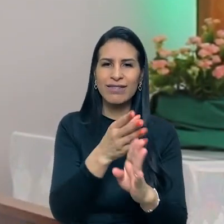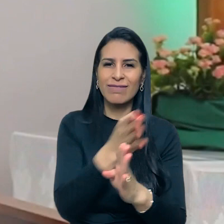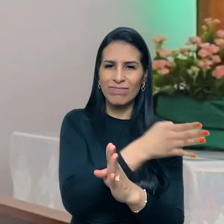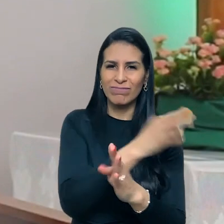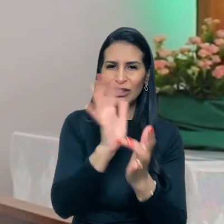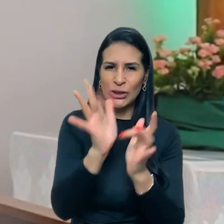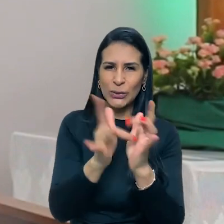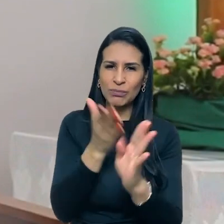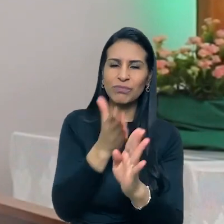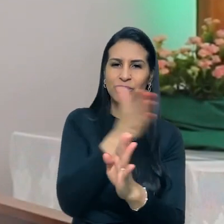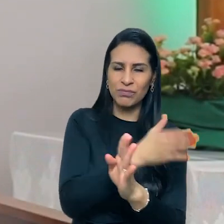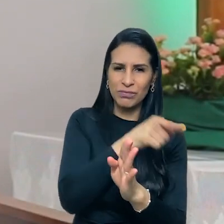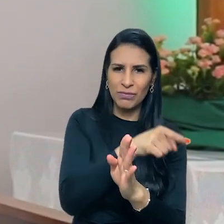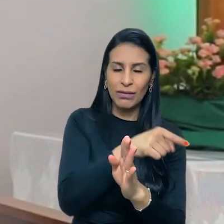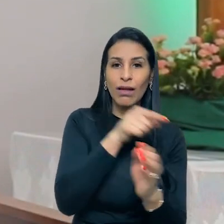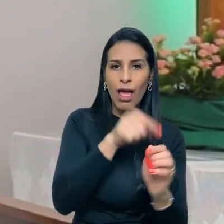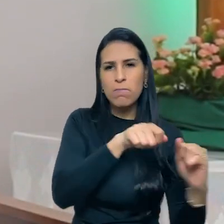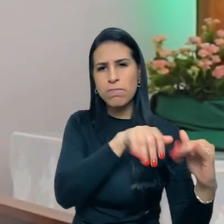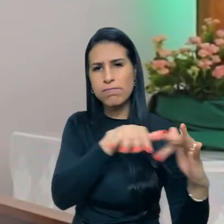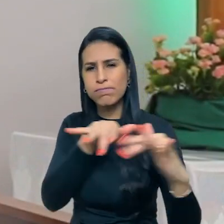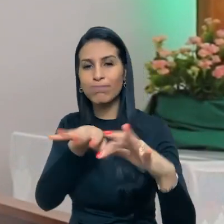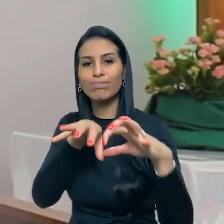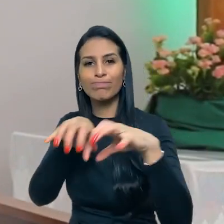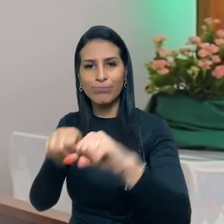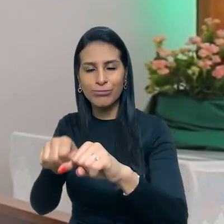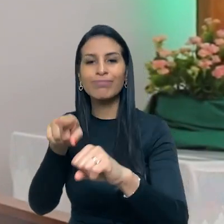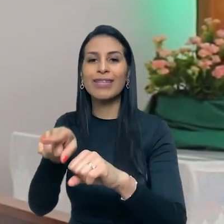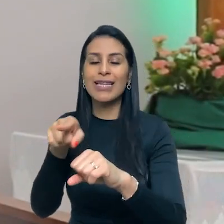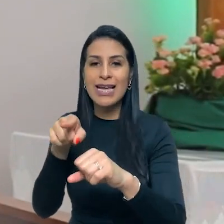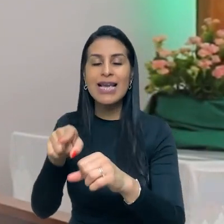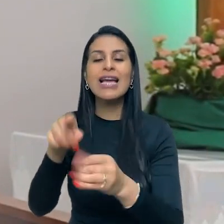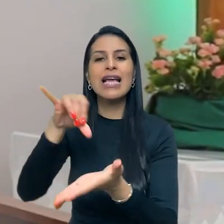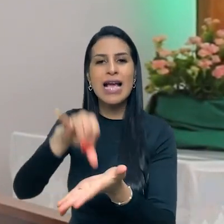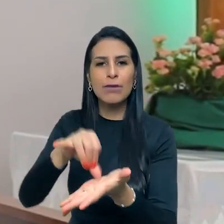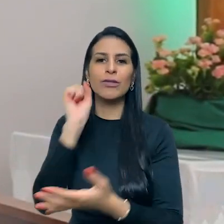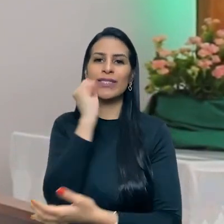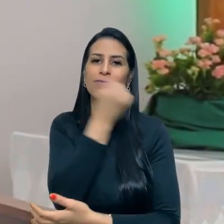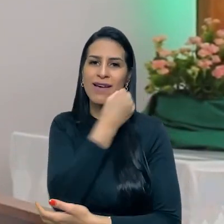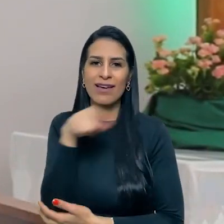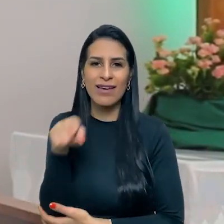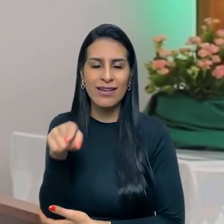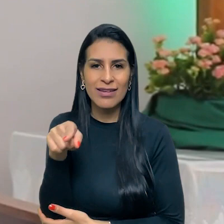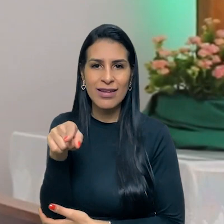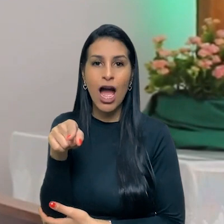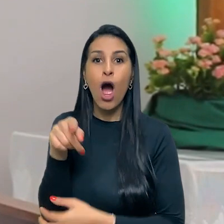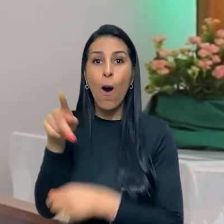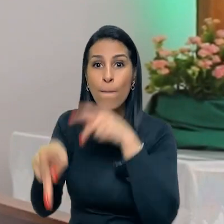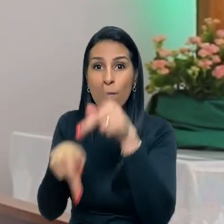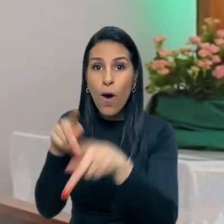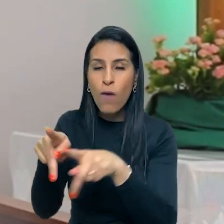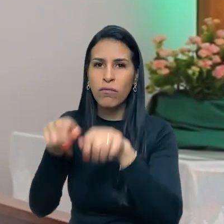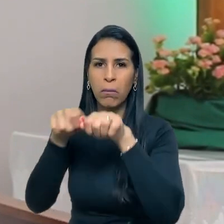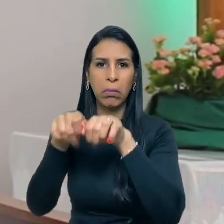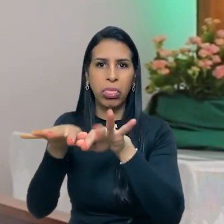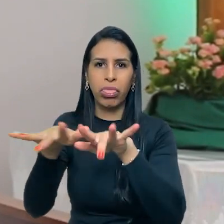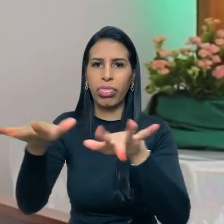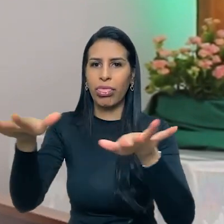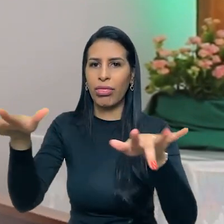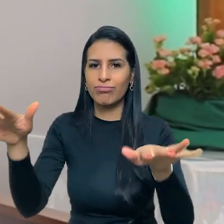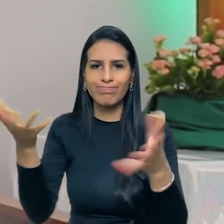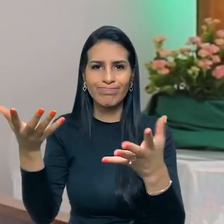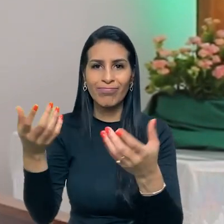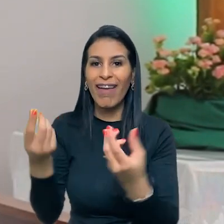a.C., destruindo o reino do norte, incluindo a sua capital, Samaria. O povo foi